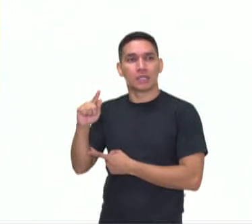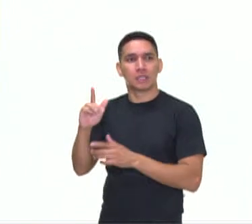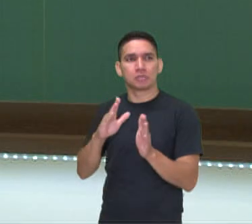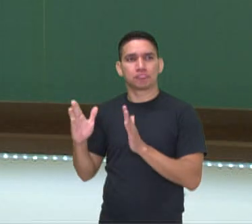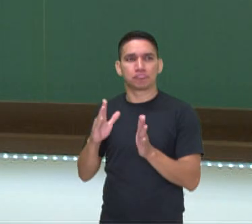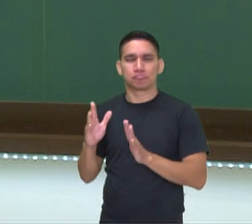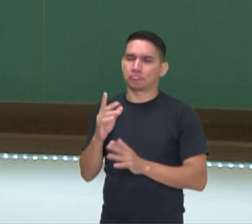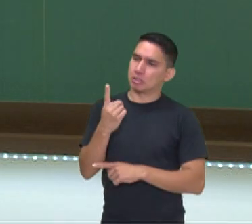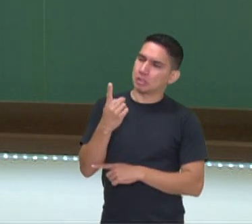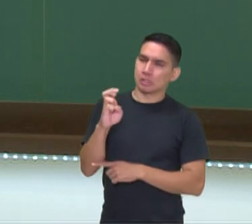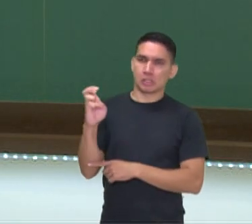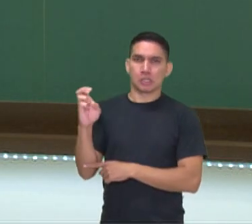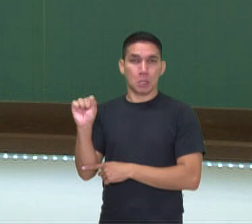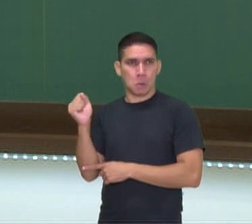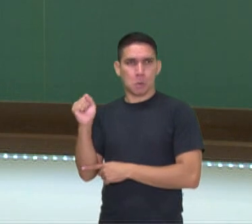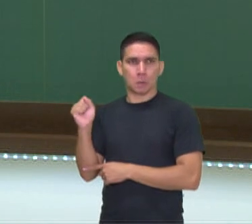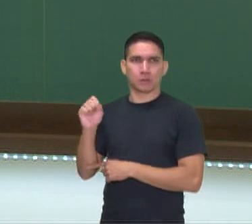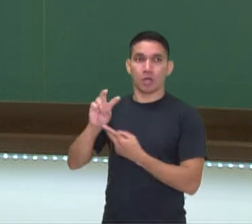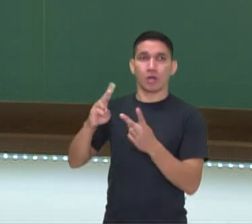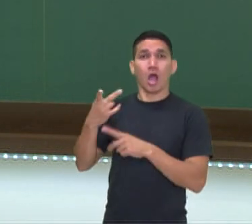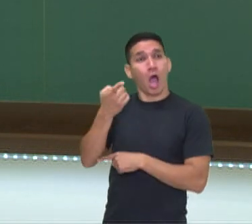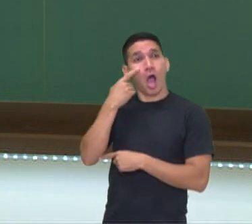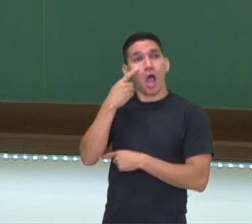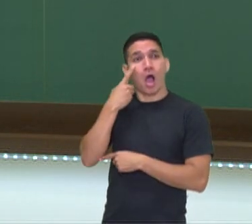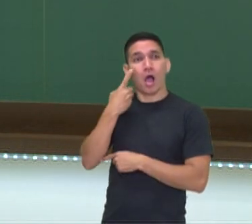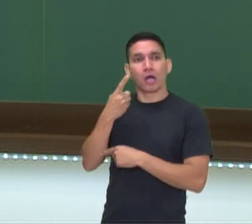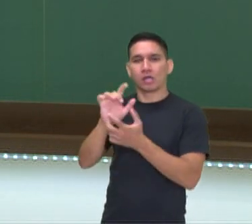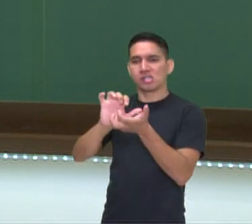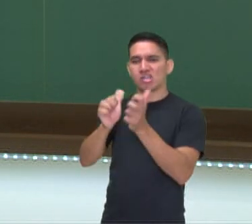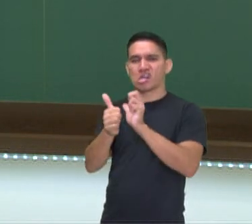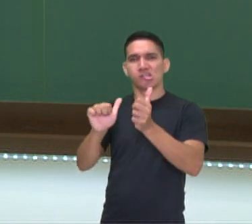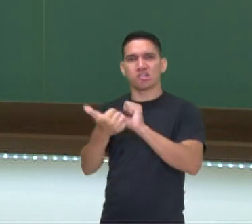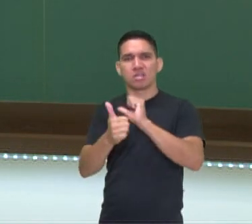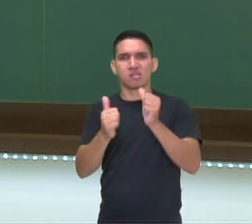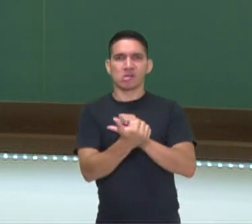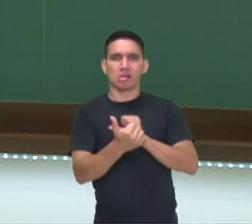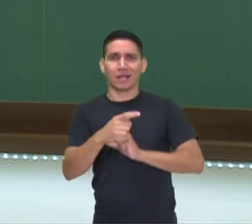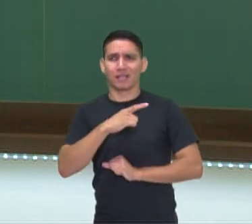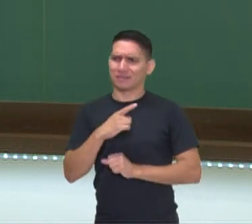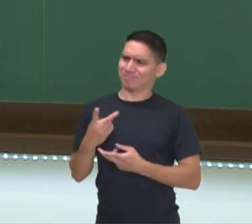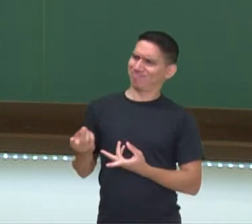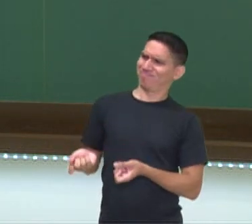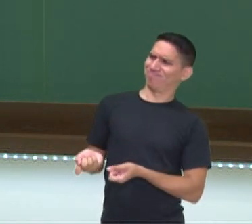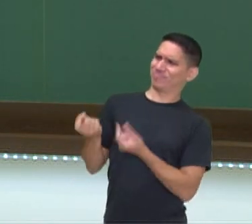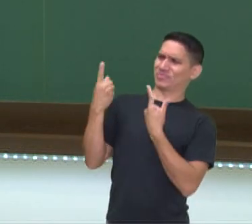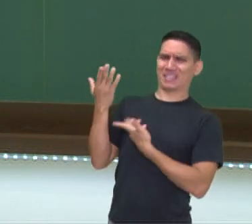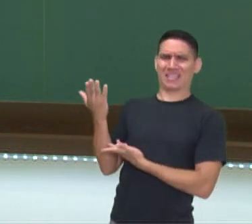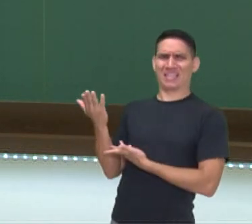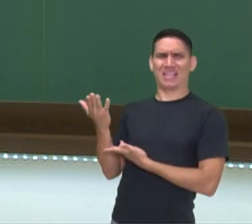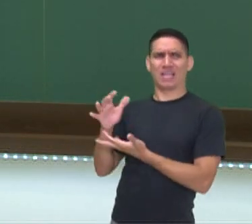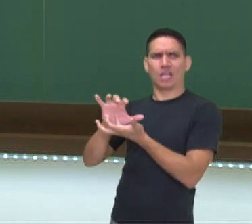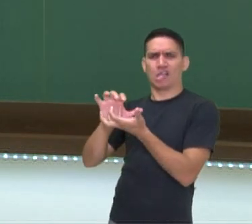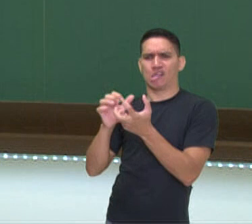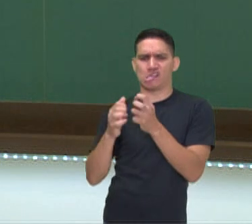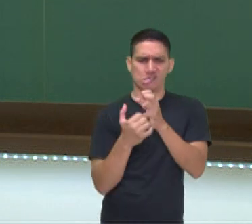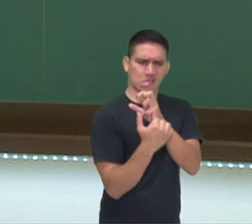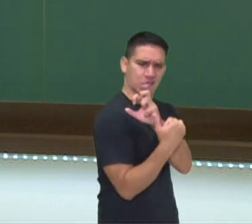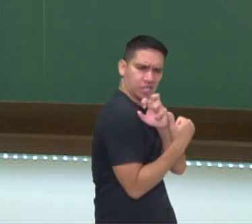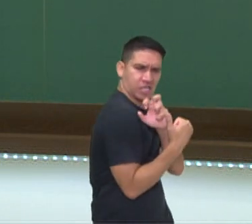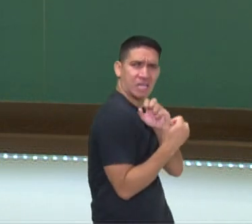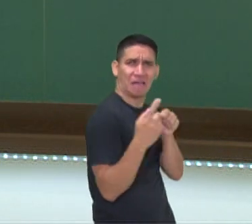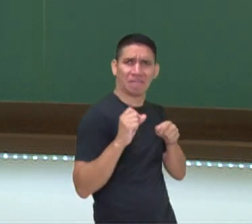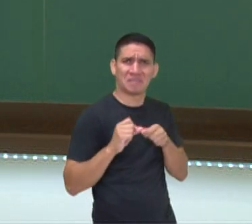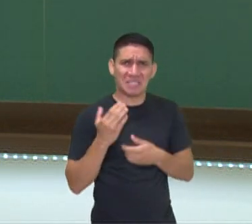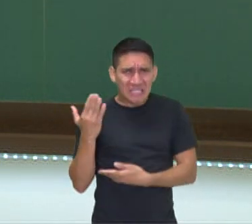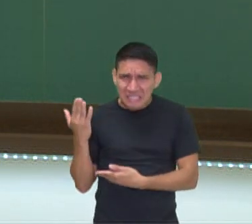E olha a ideia de contorção, tá? É inadmissível um contorcionismo desse aí que o rapaz faz